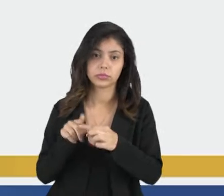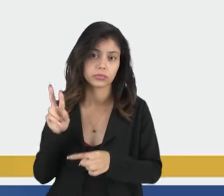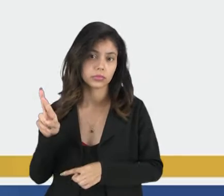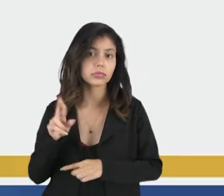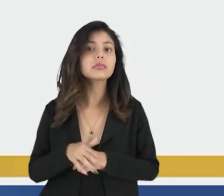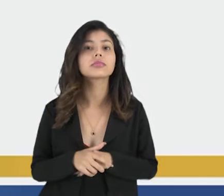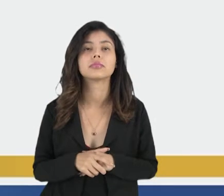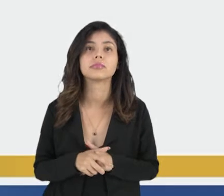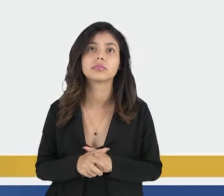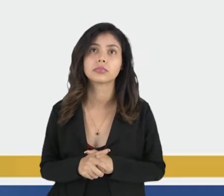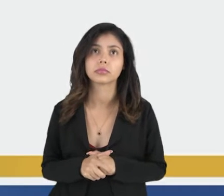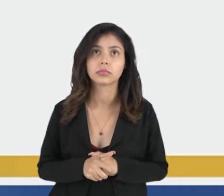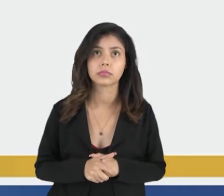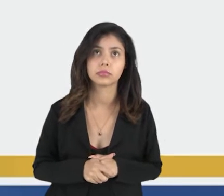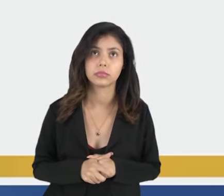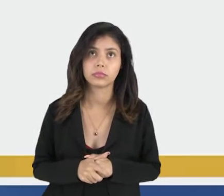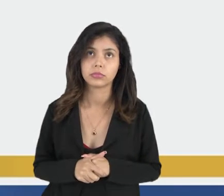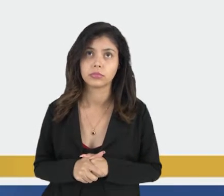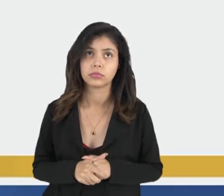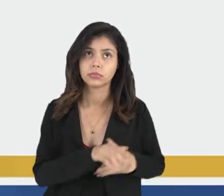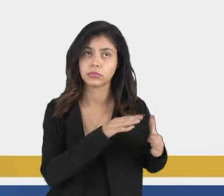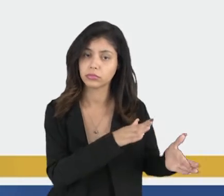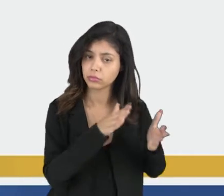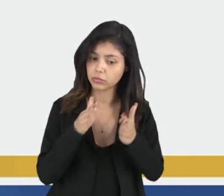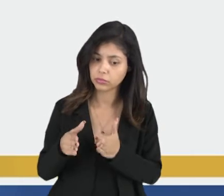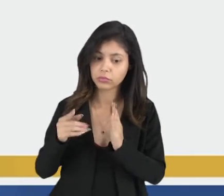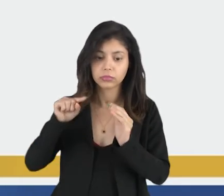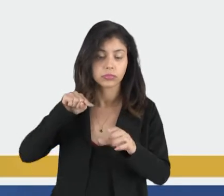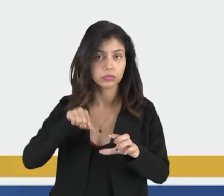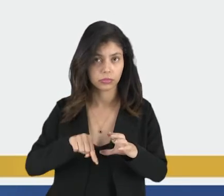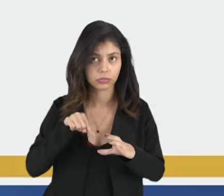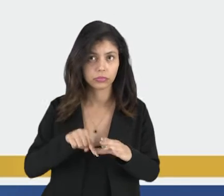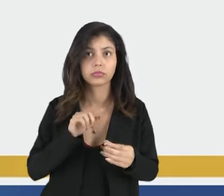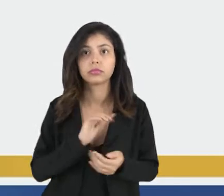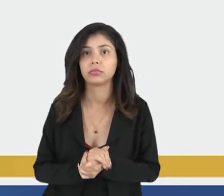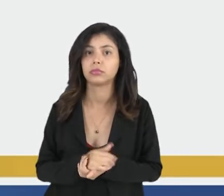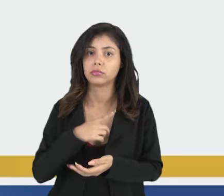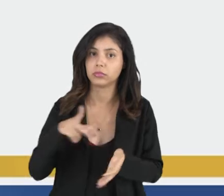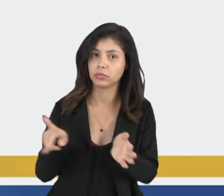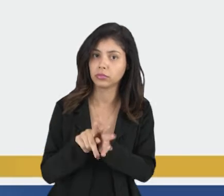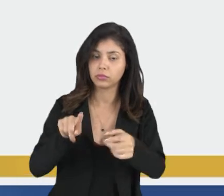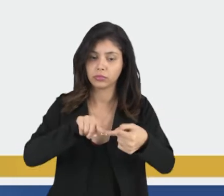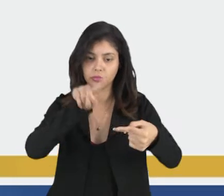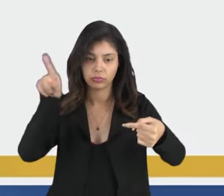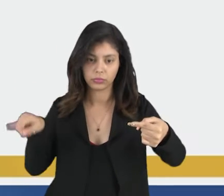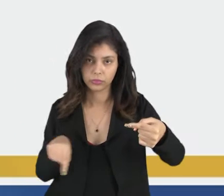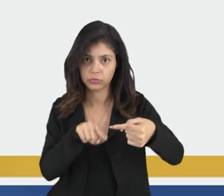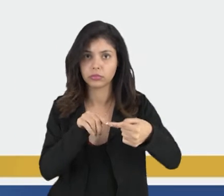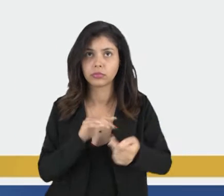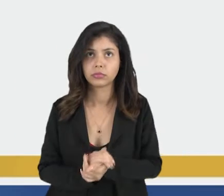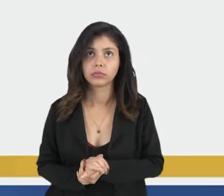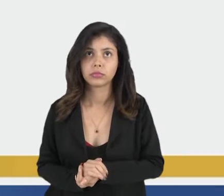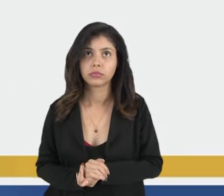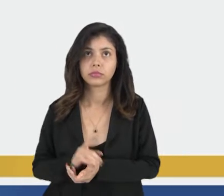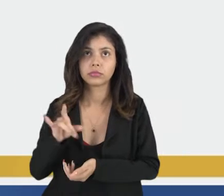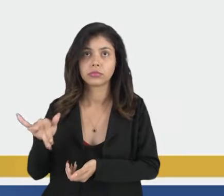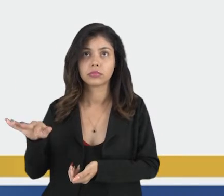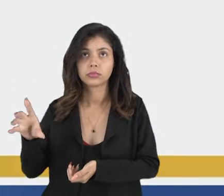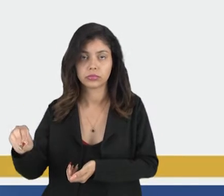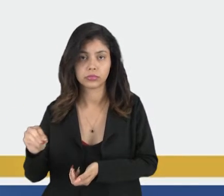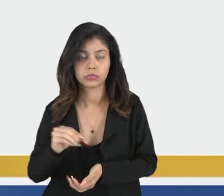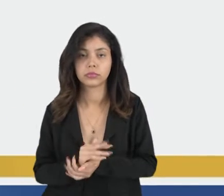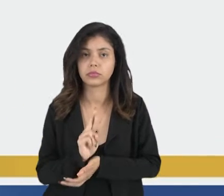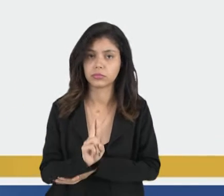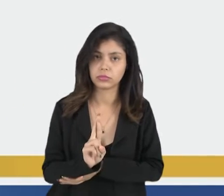R aí, pessoal, é a parte do centro da circunferência. De um lado é um R,